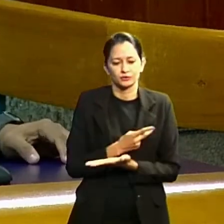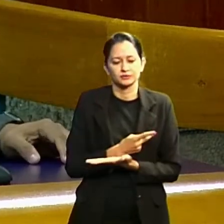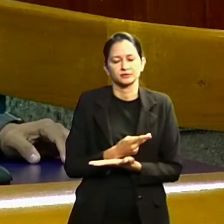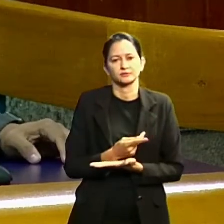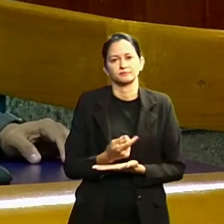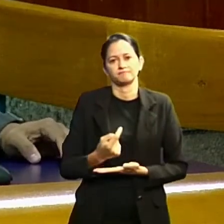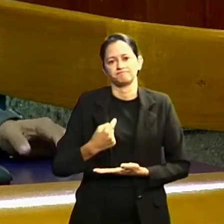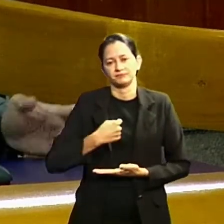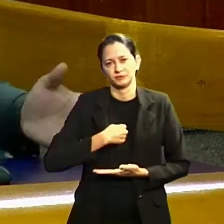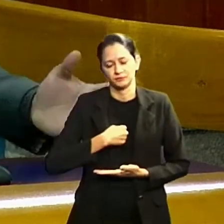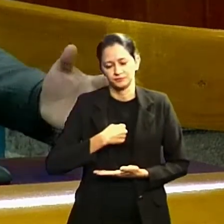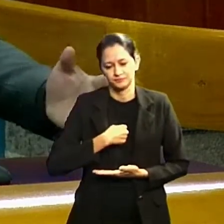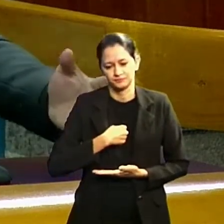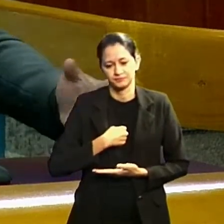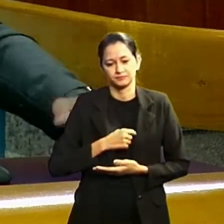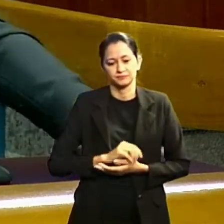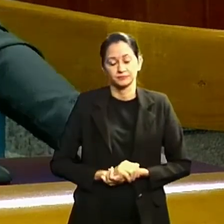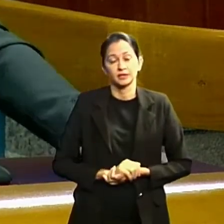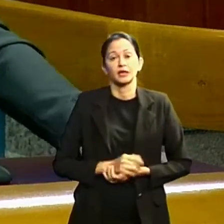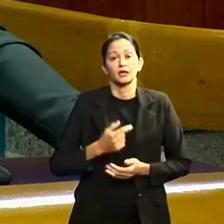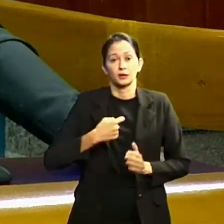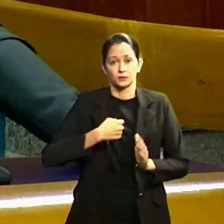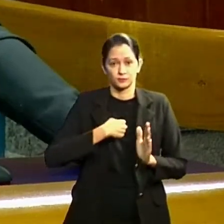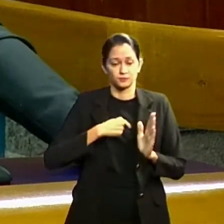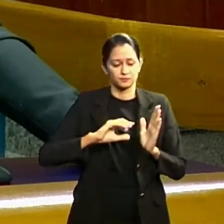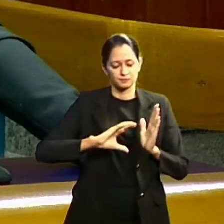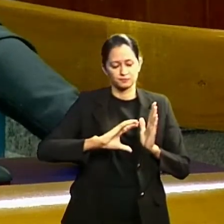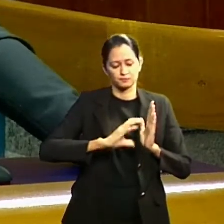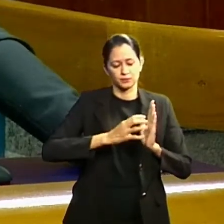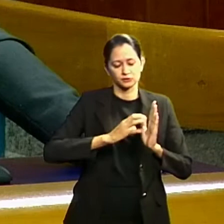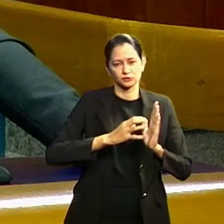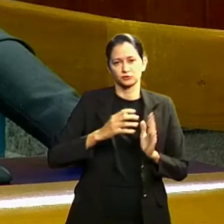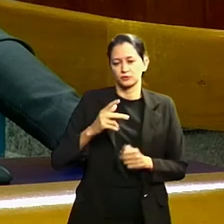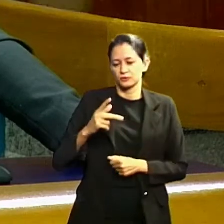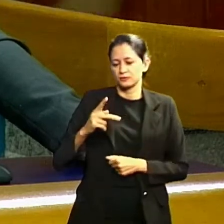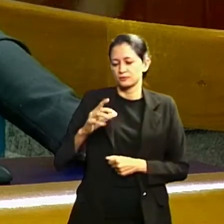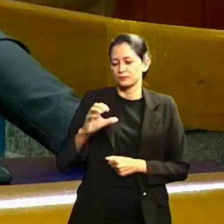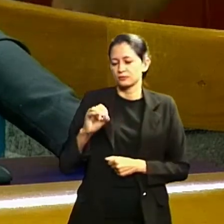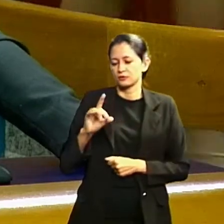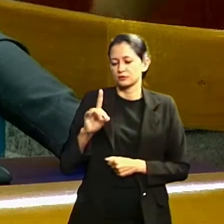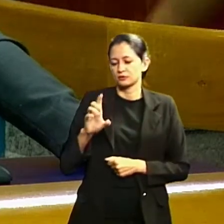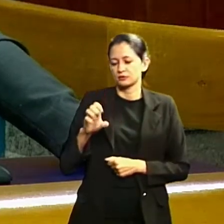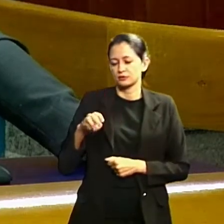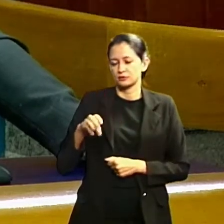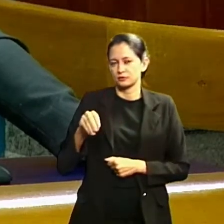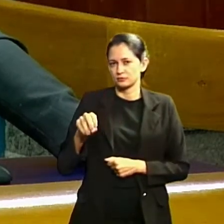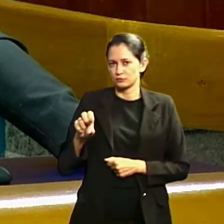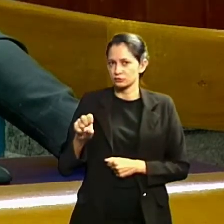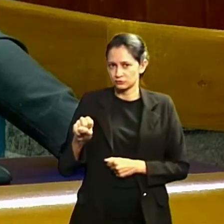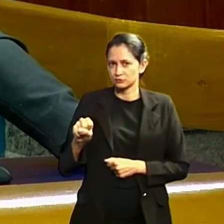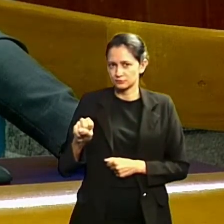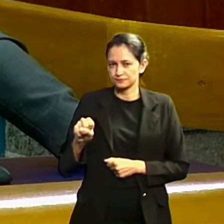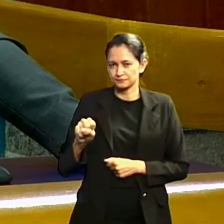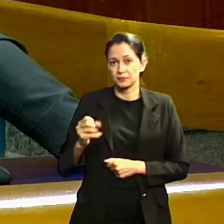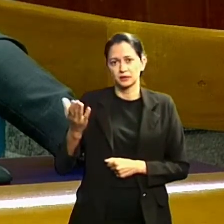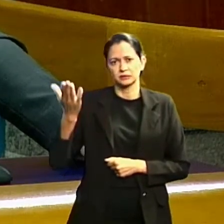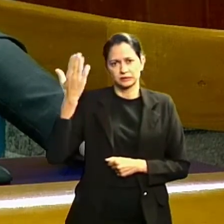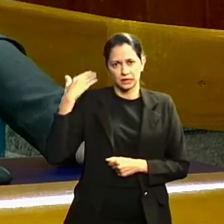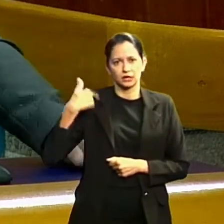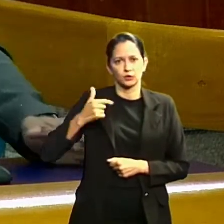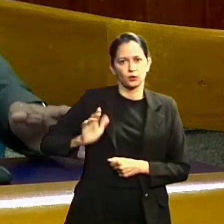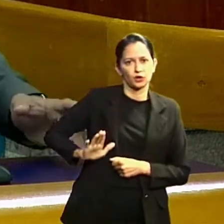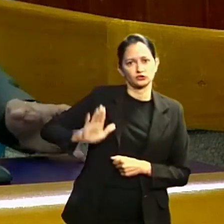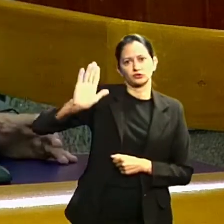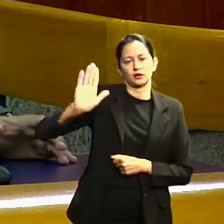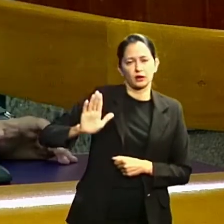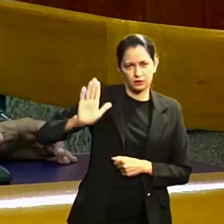vereador. Eu sou filiado ao Podemos, ganhei eleição pelo Podemos, mas, senhor presidente,